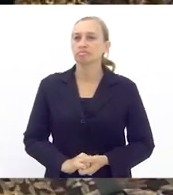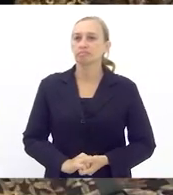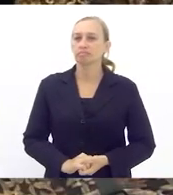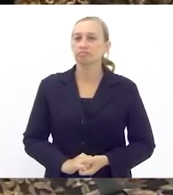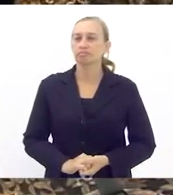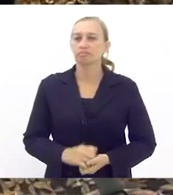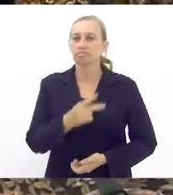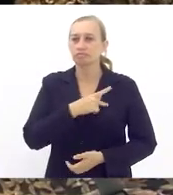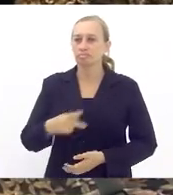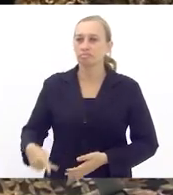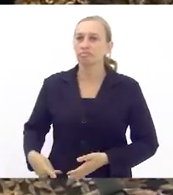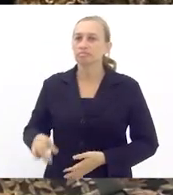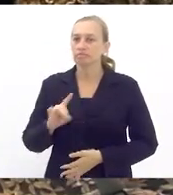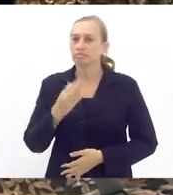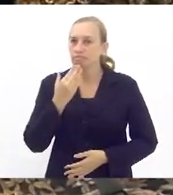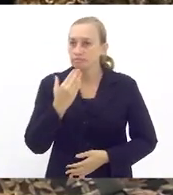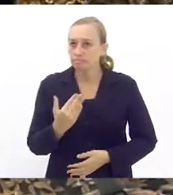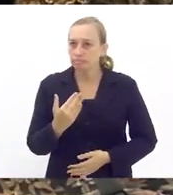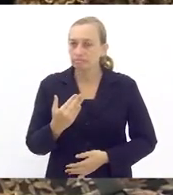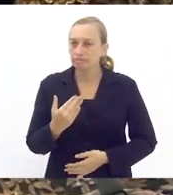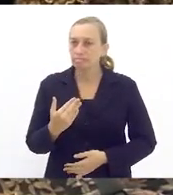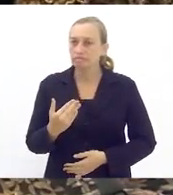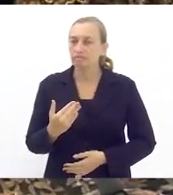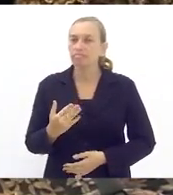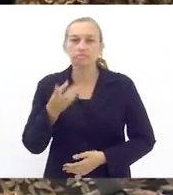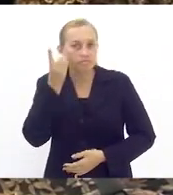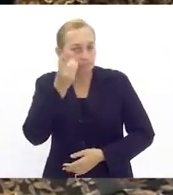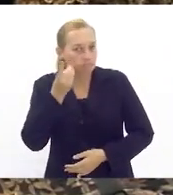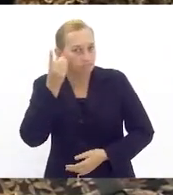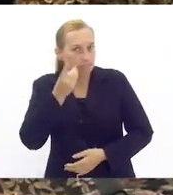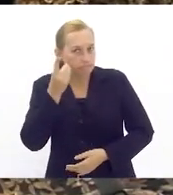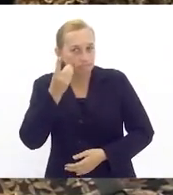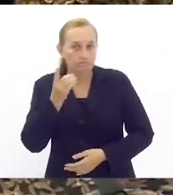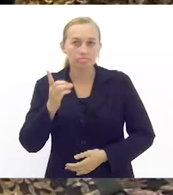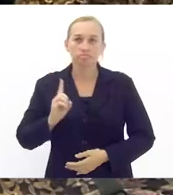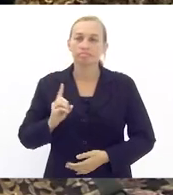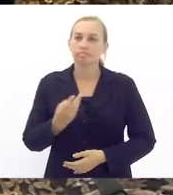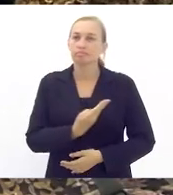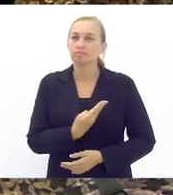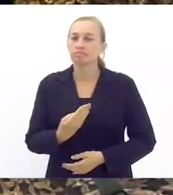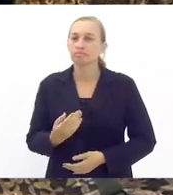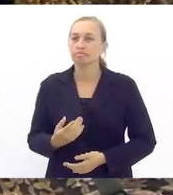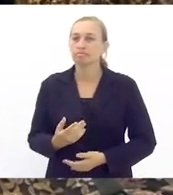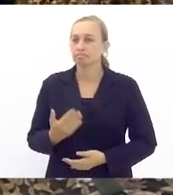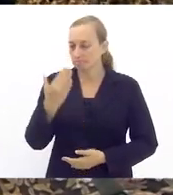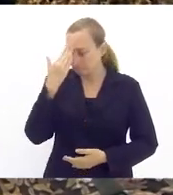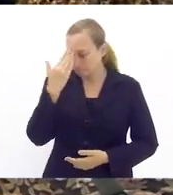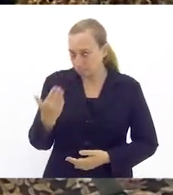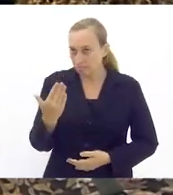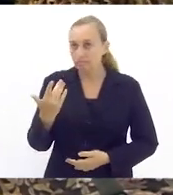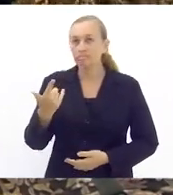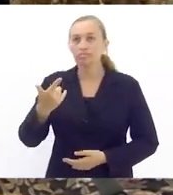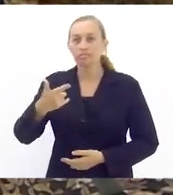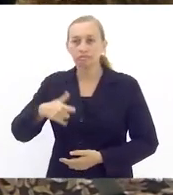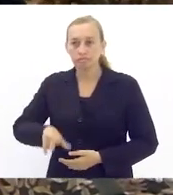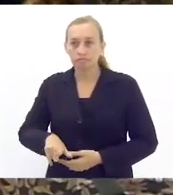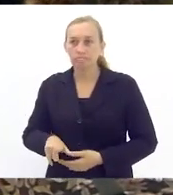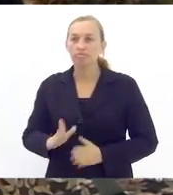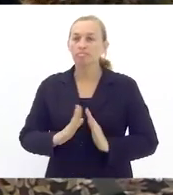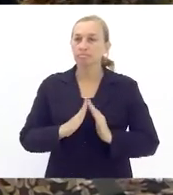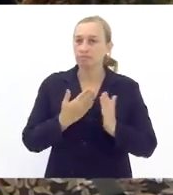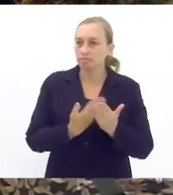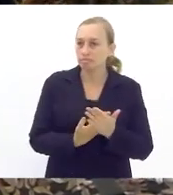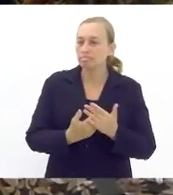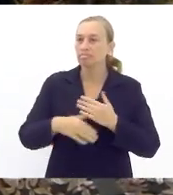presidenta só solicitar desculpa deputada Dani Balbi só agradecer mais uma vez a escola